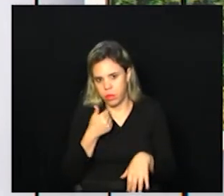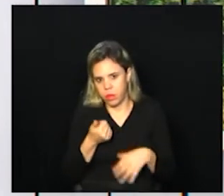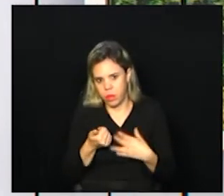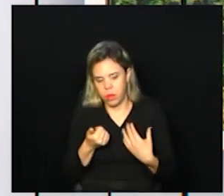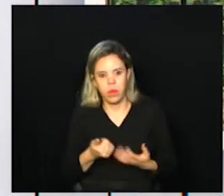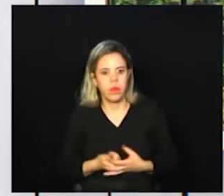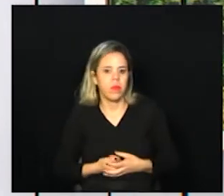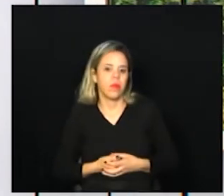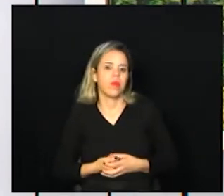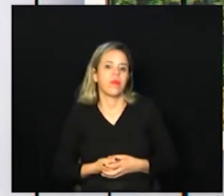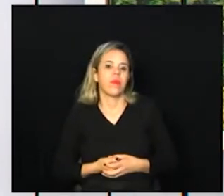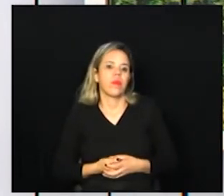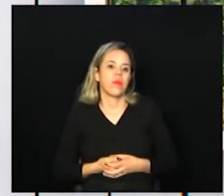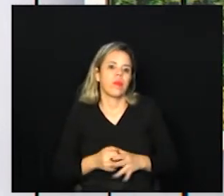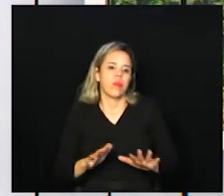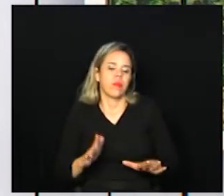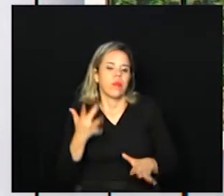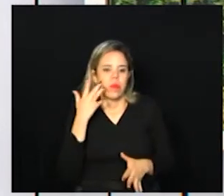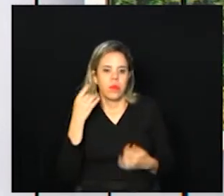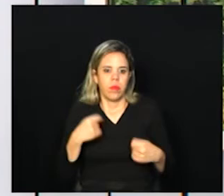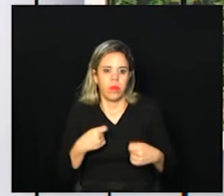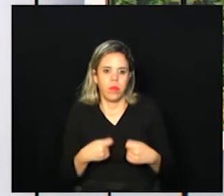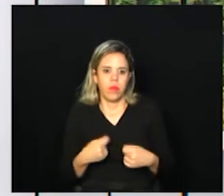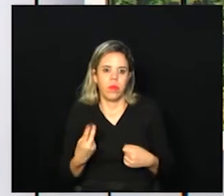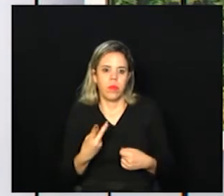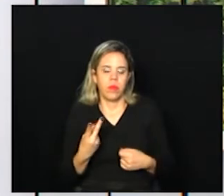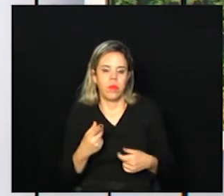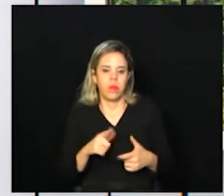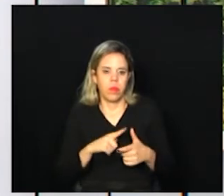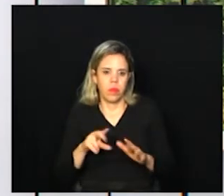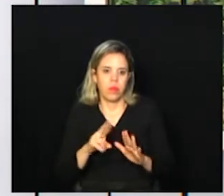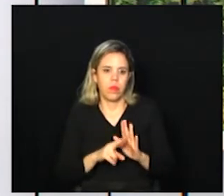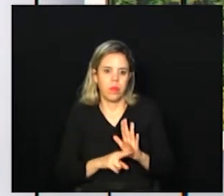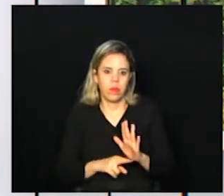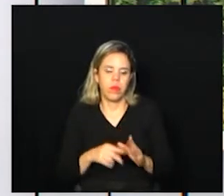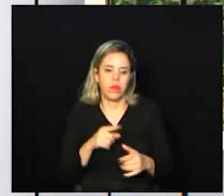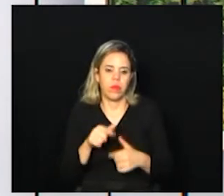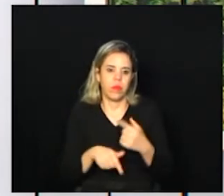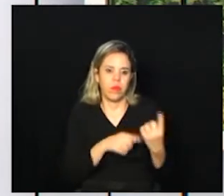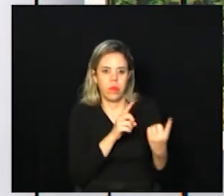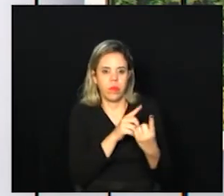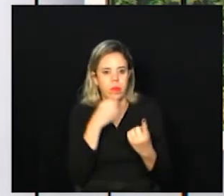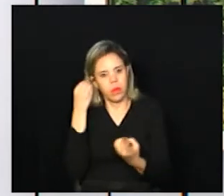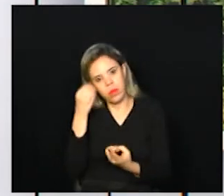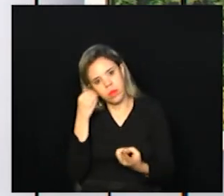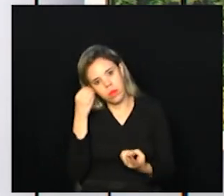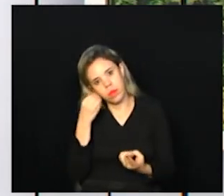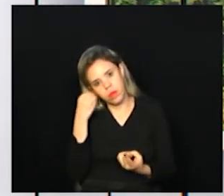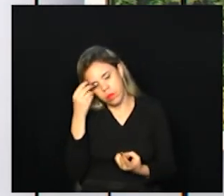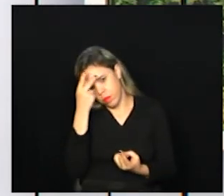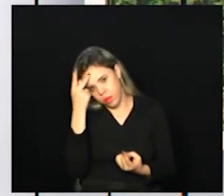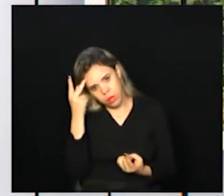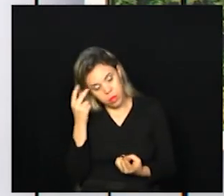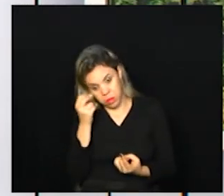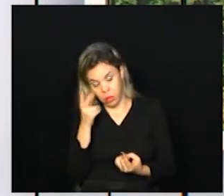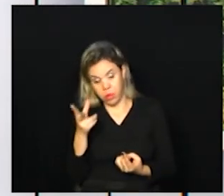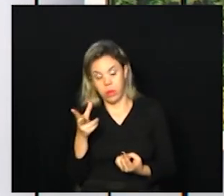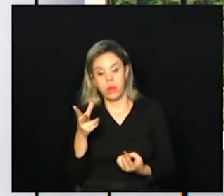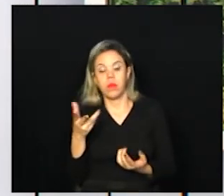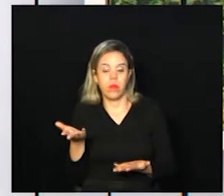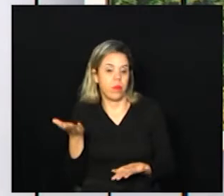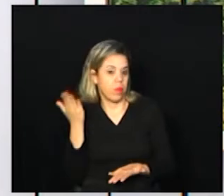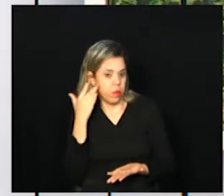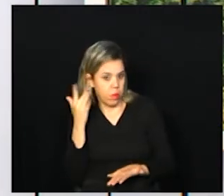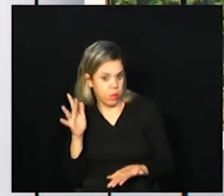né? Mas acho que precisa ser reconhecido que existem protocolos, que existem serviços, que existem experiências, que existem pessoas com expertise, e eu acho que